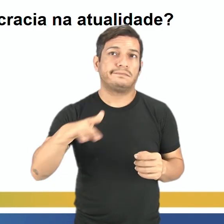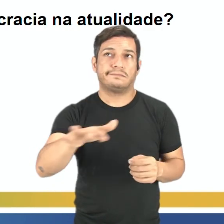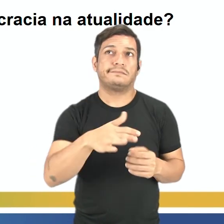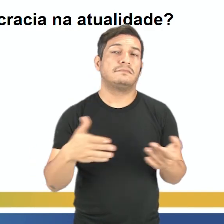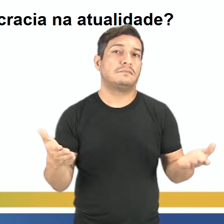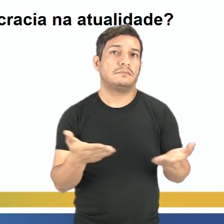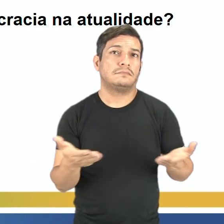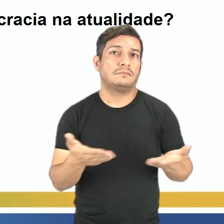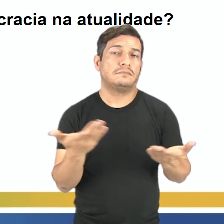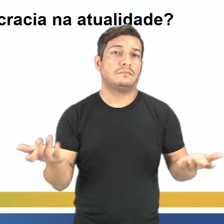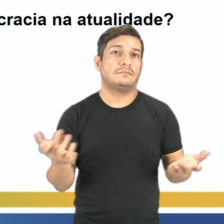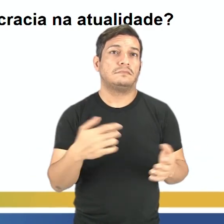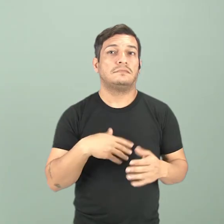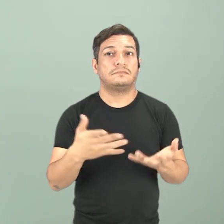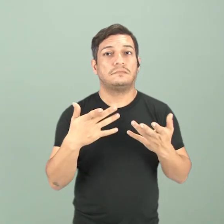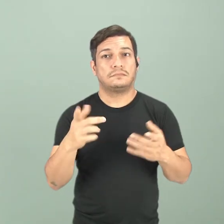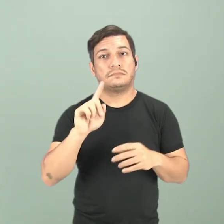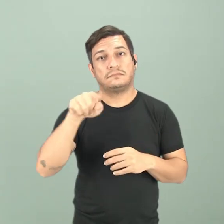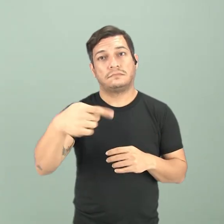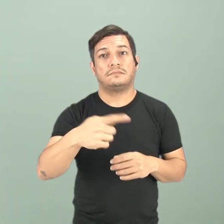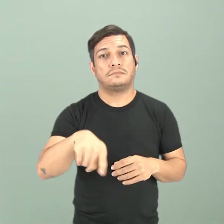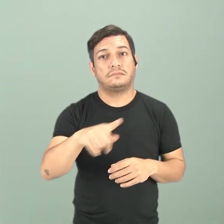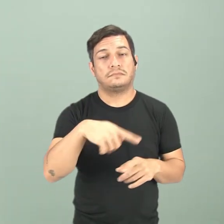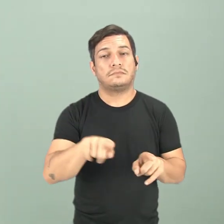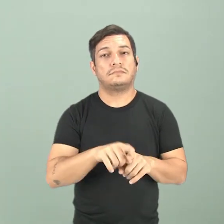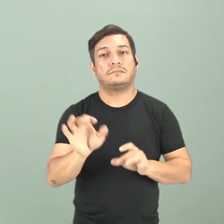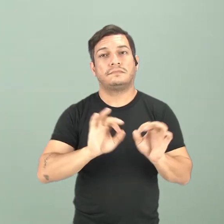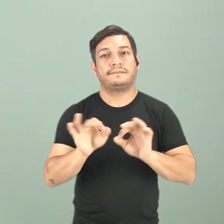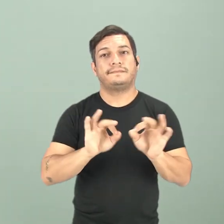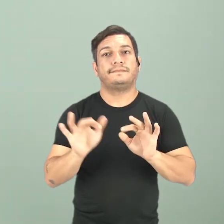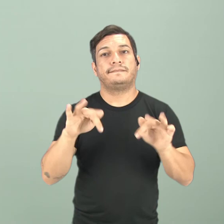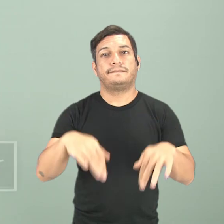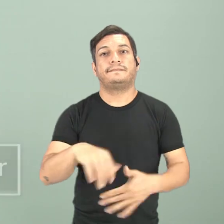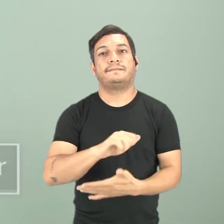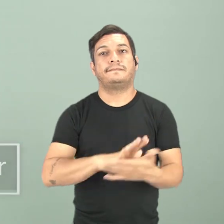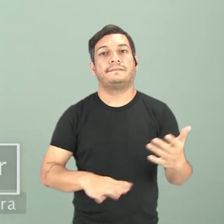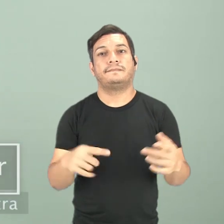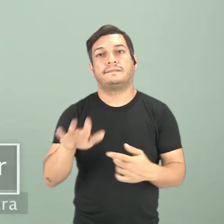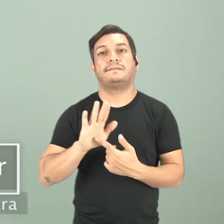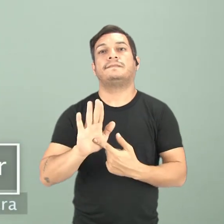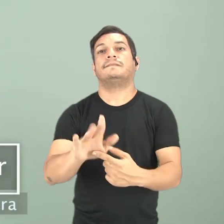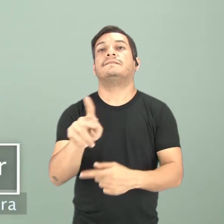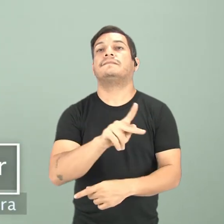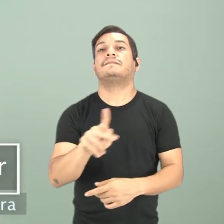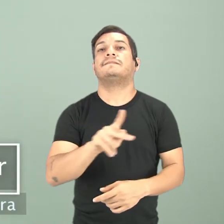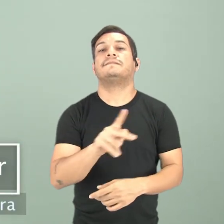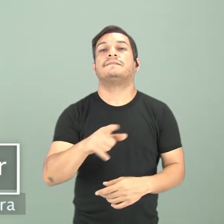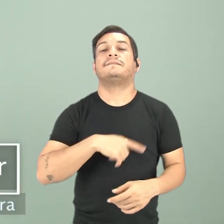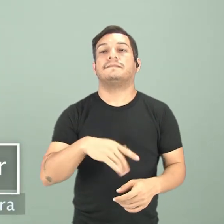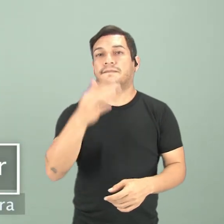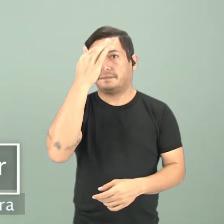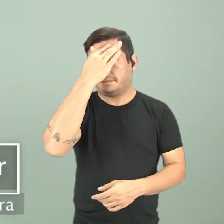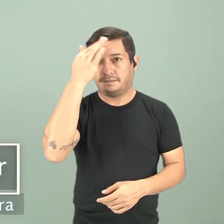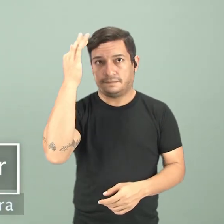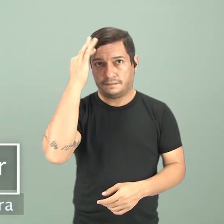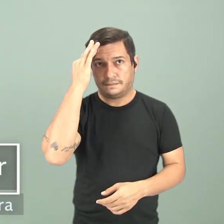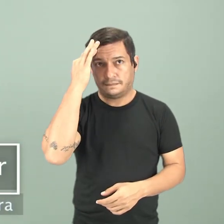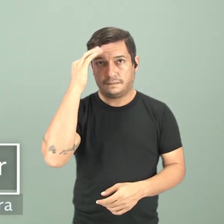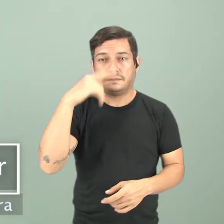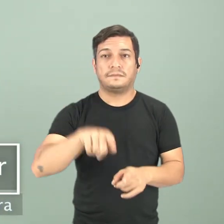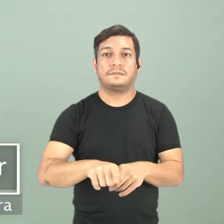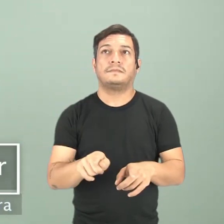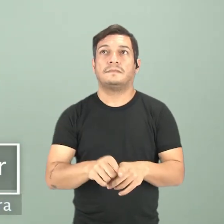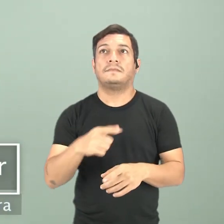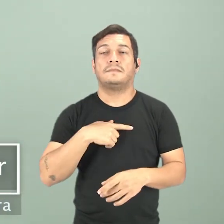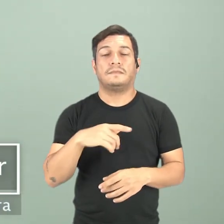Ele não está falando muito bem da democracia. Eu quero que depois de concluído o trabalho você possa apresentar na